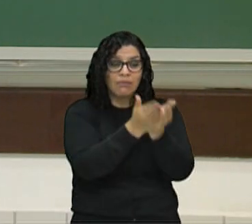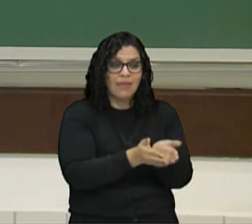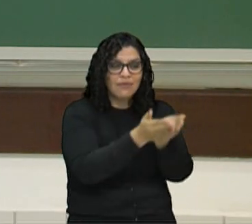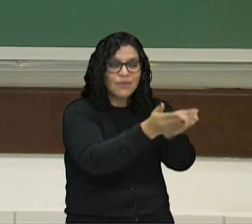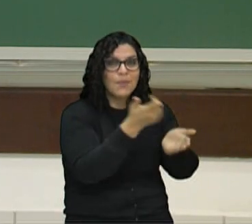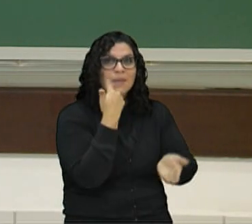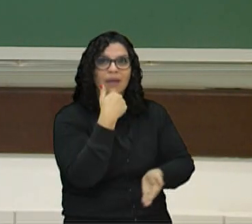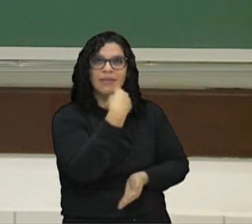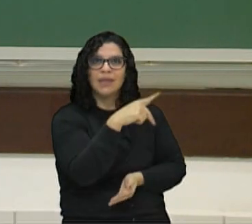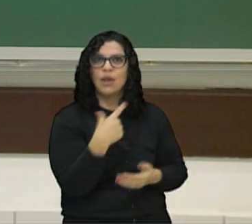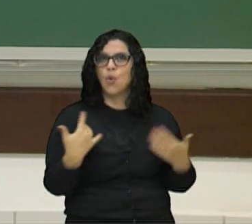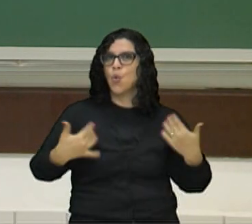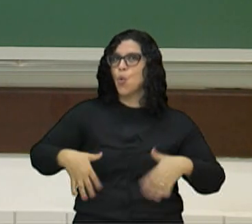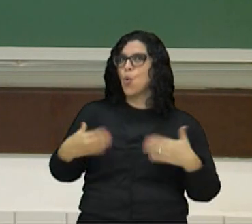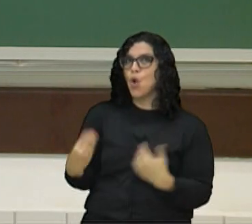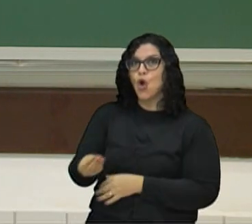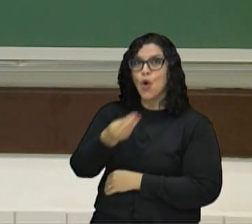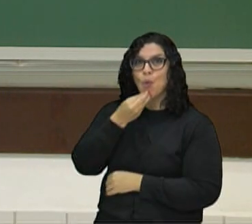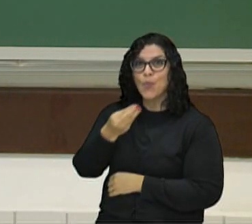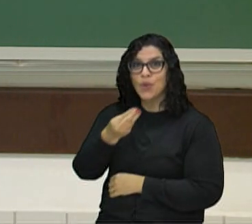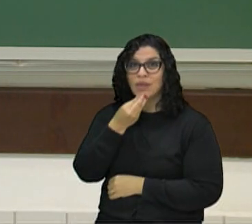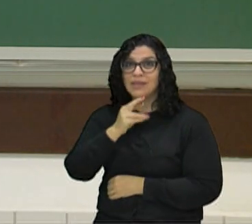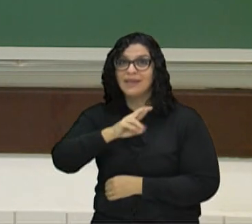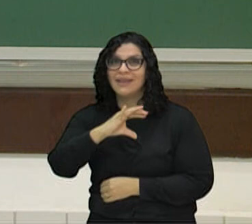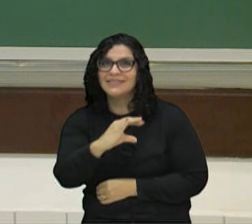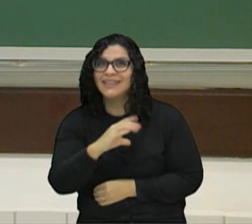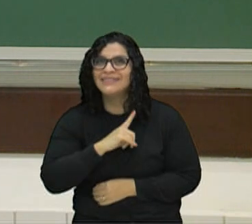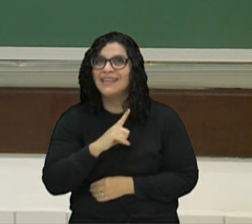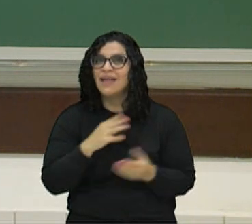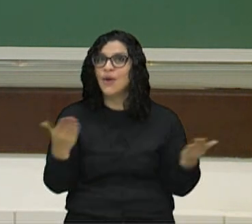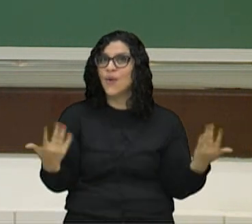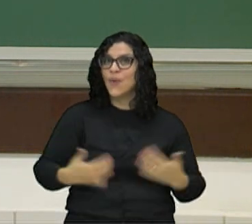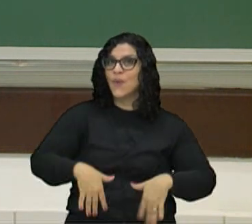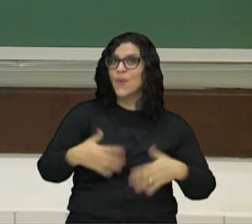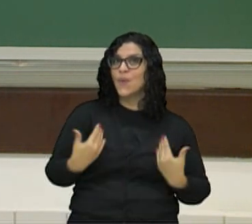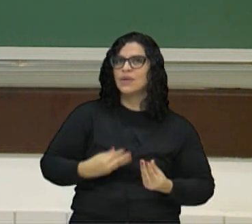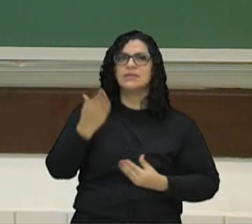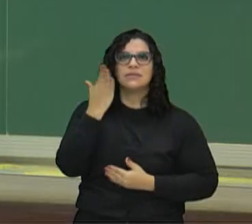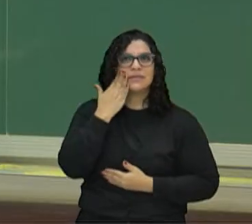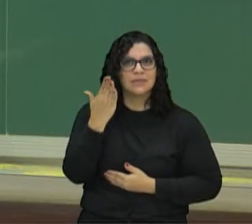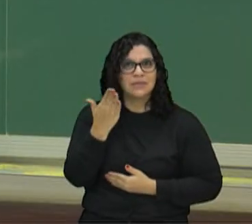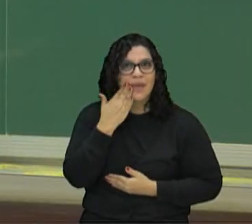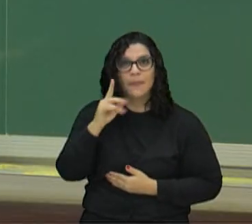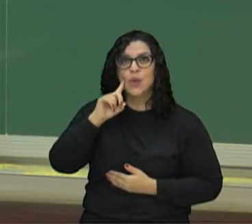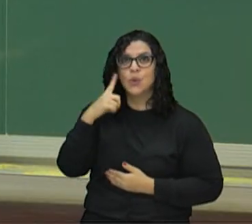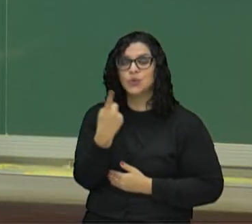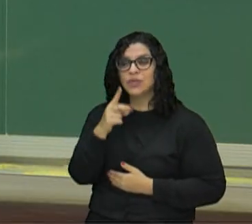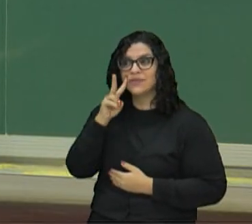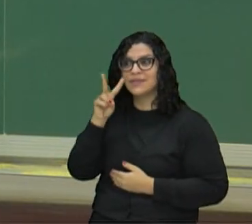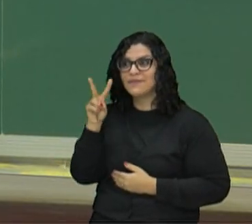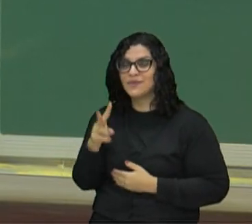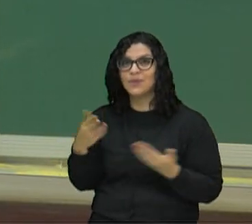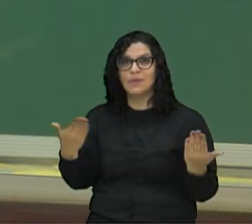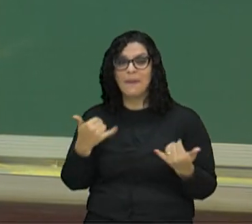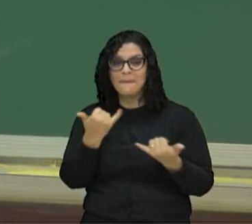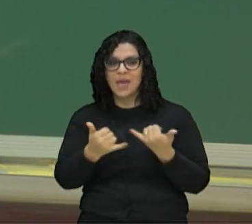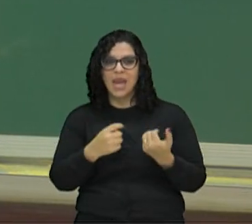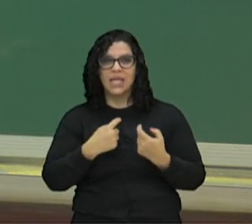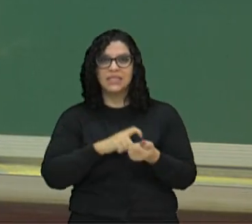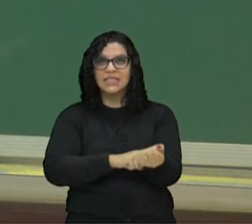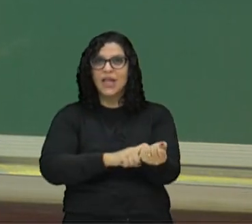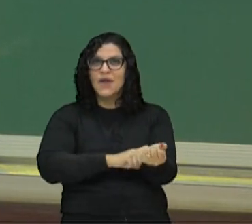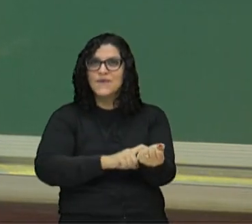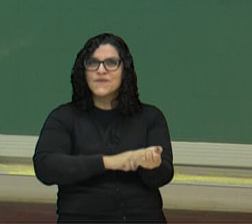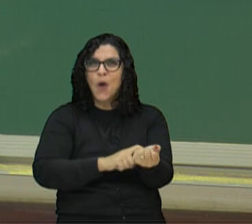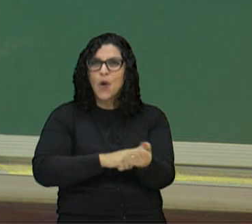Que oportunidade de Robinson Crusoe, não é? Sabe, aquele dia que você está meio nervoso, ele